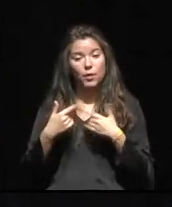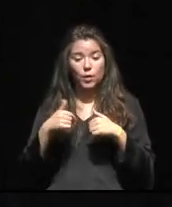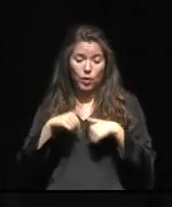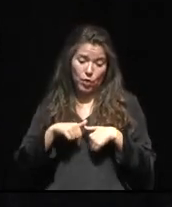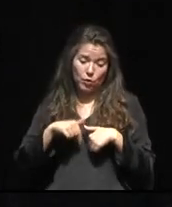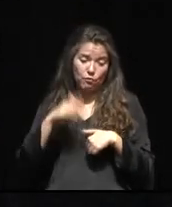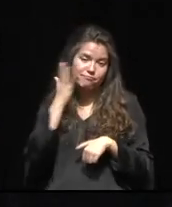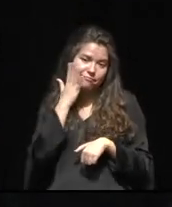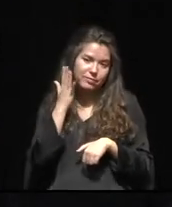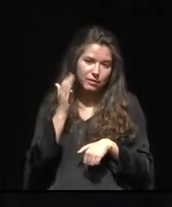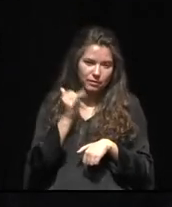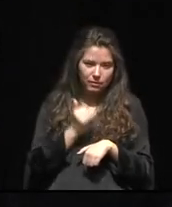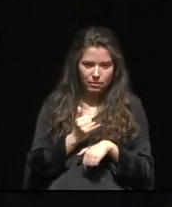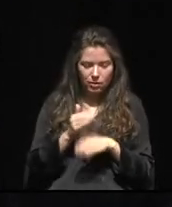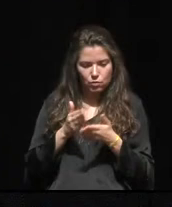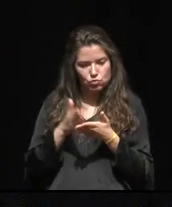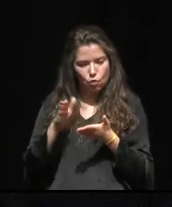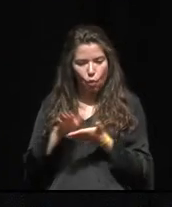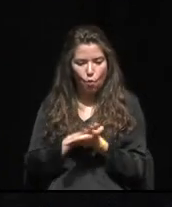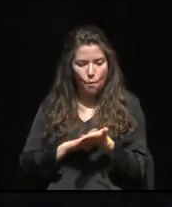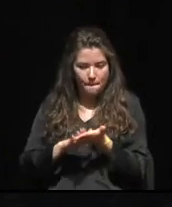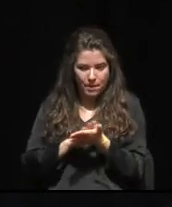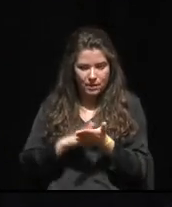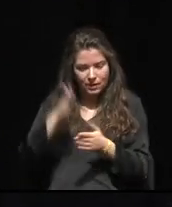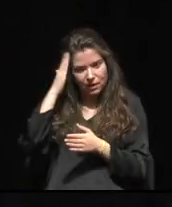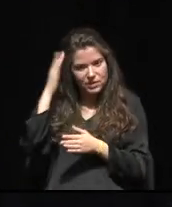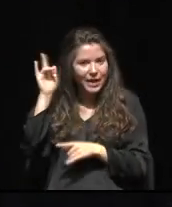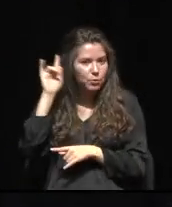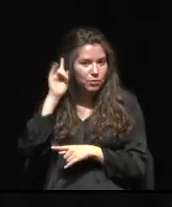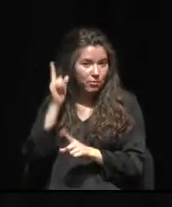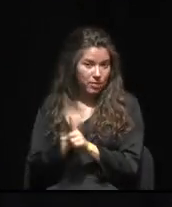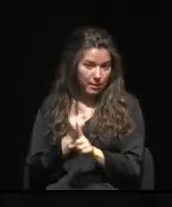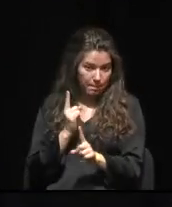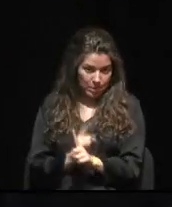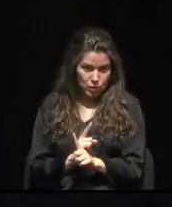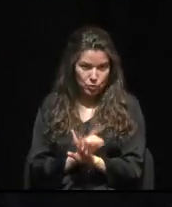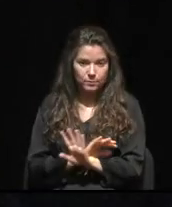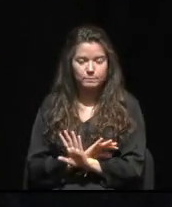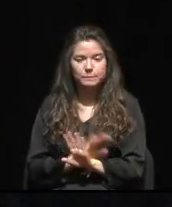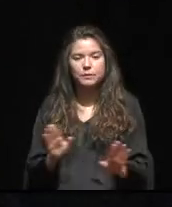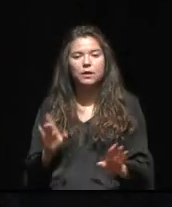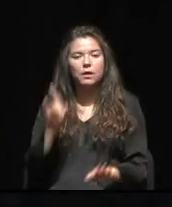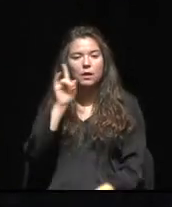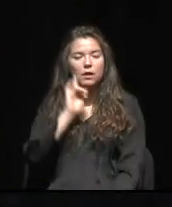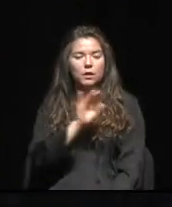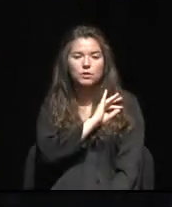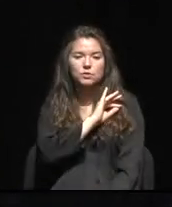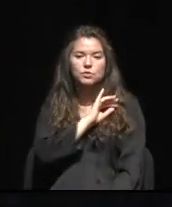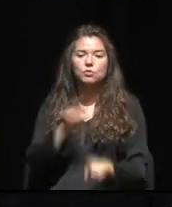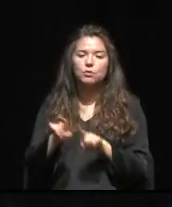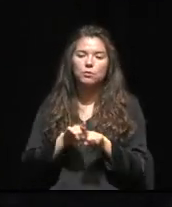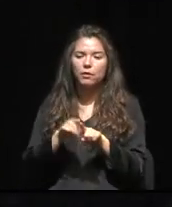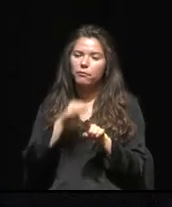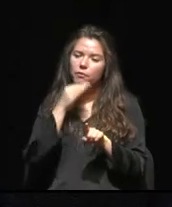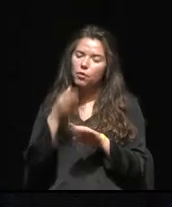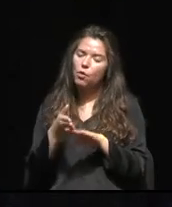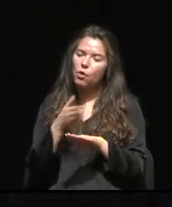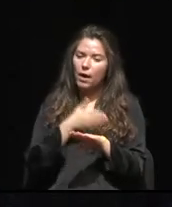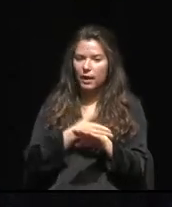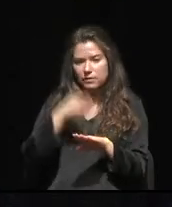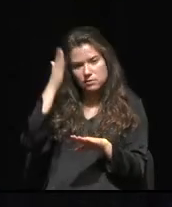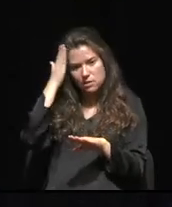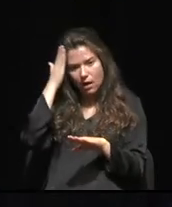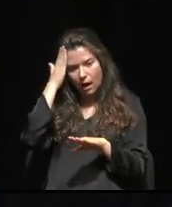tentar ficar pelo essencial que penso que é fundamental h a senhora deputada que Meci deu considera que